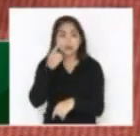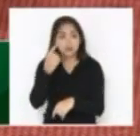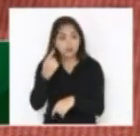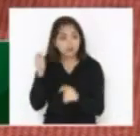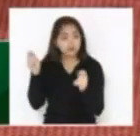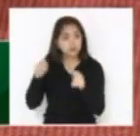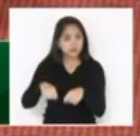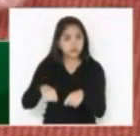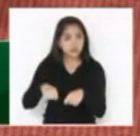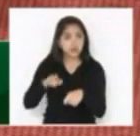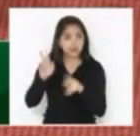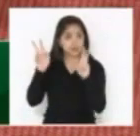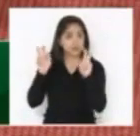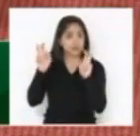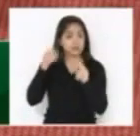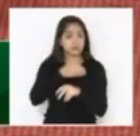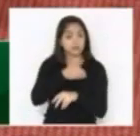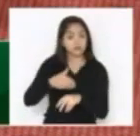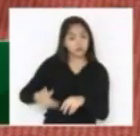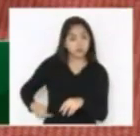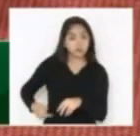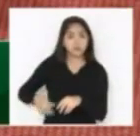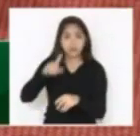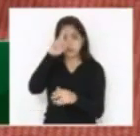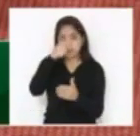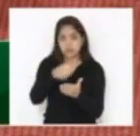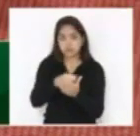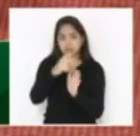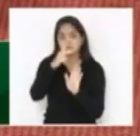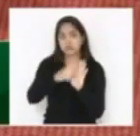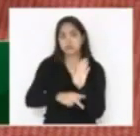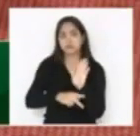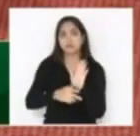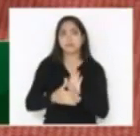suficiente, mas é uma questão do governo mandar, portanto, o projeto de lei para...